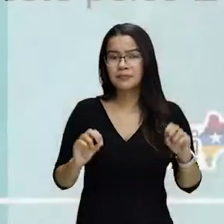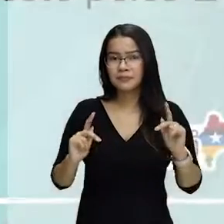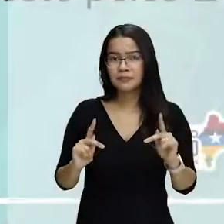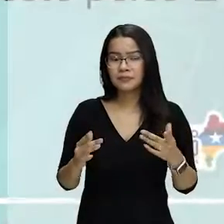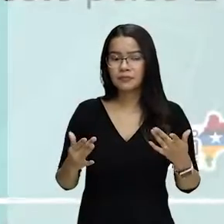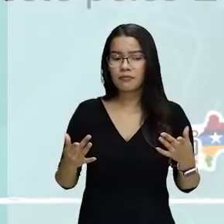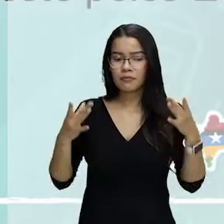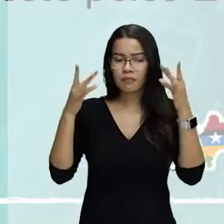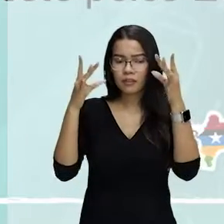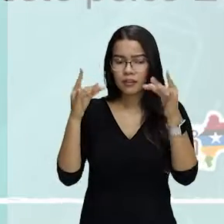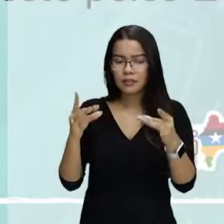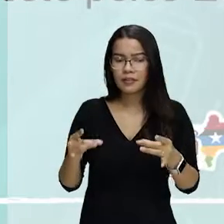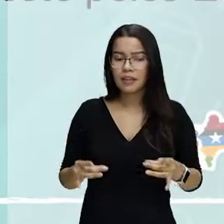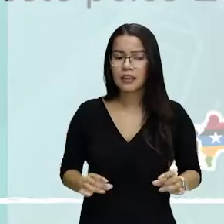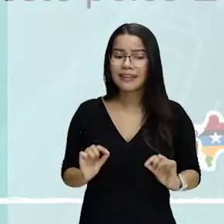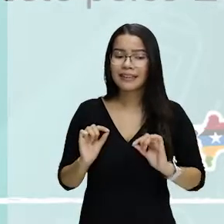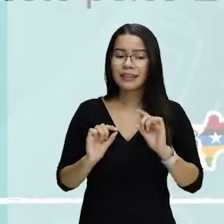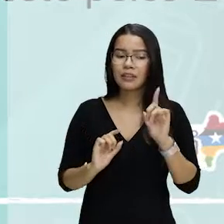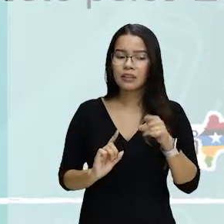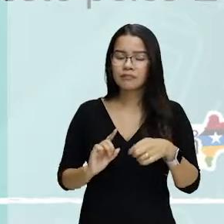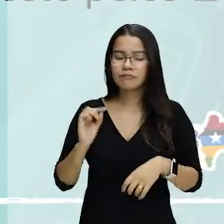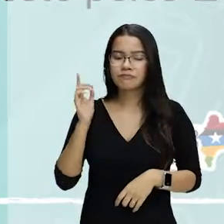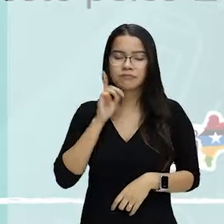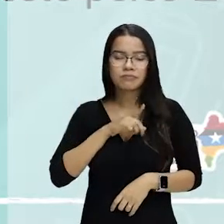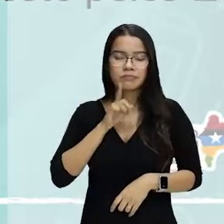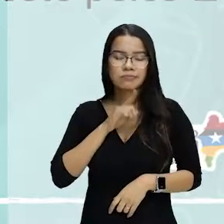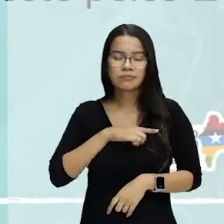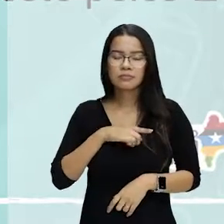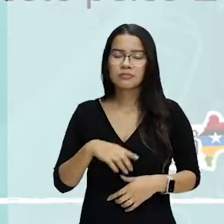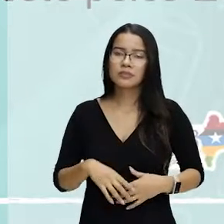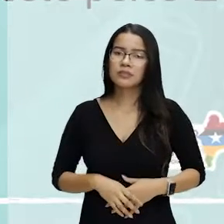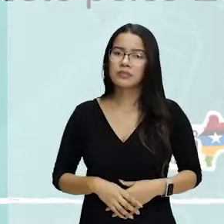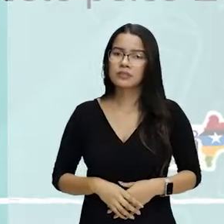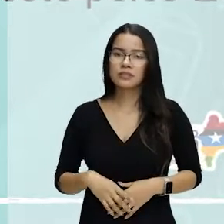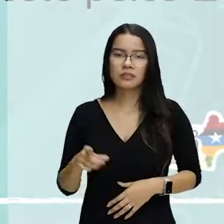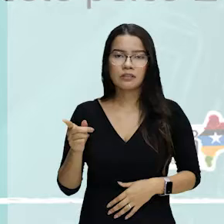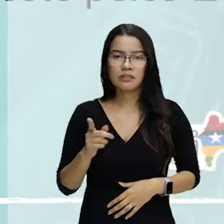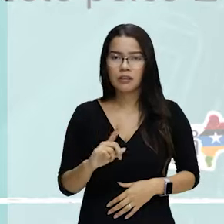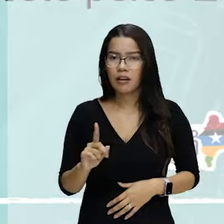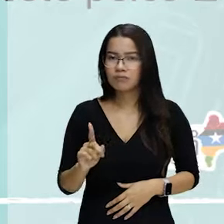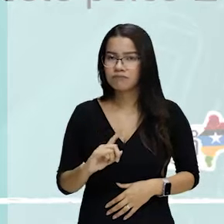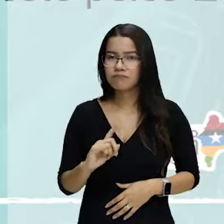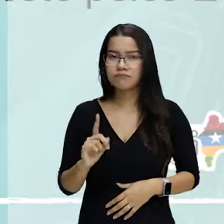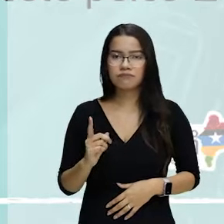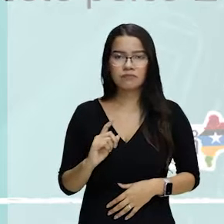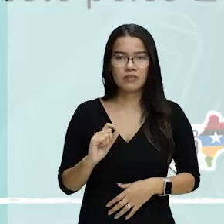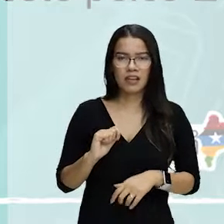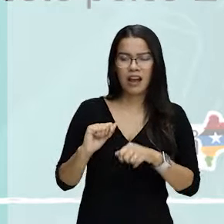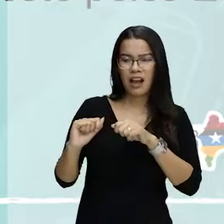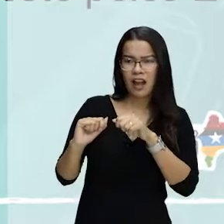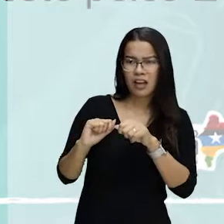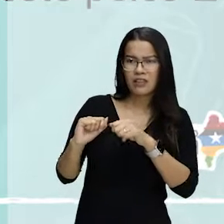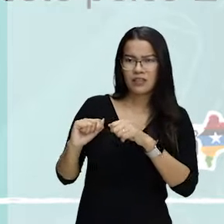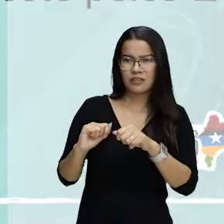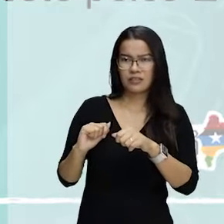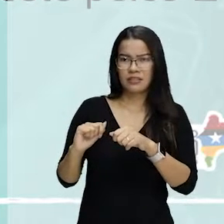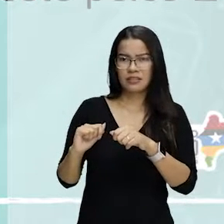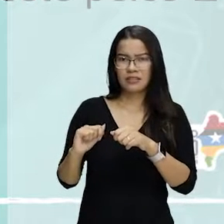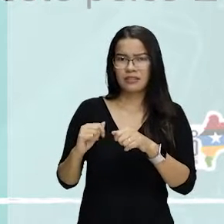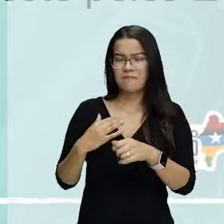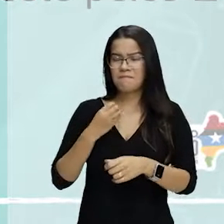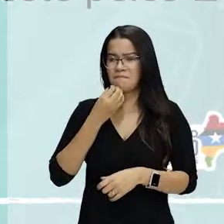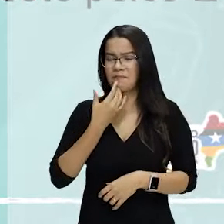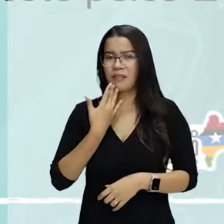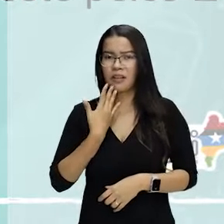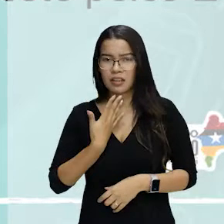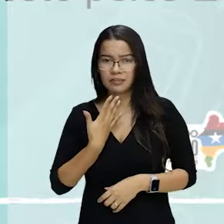O detalhe é que os Estados Unidos não vão reagir de uma forma